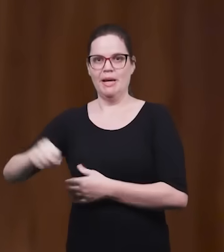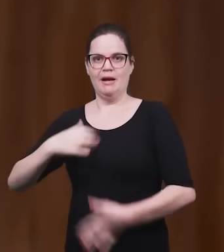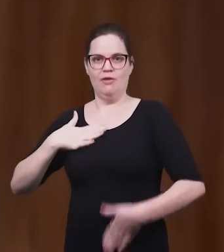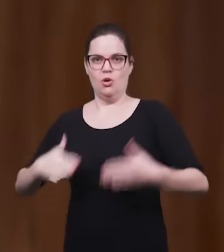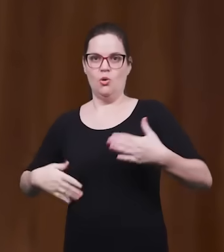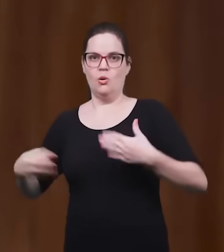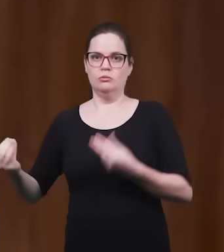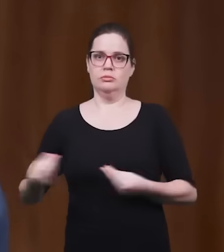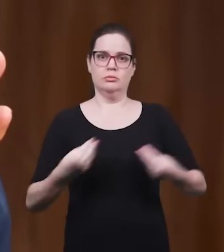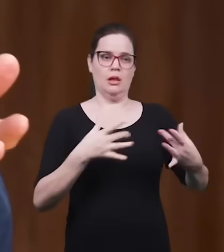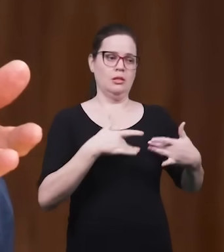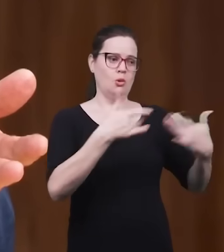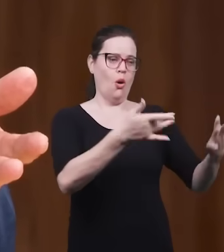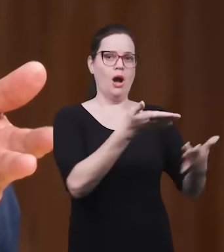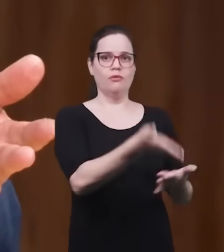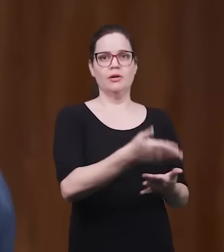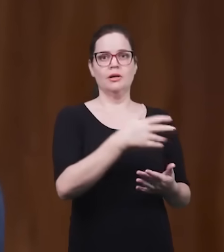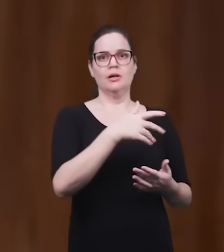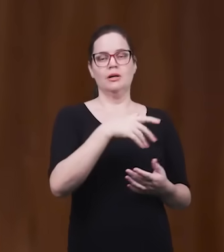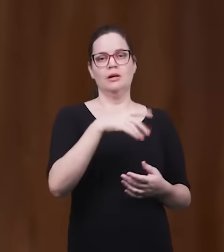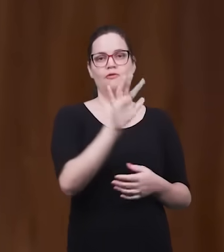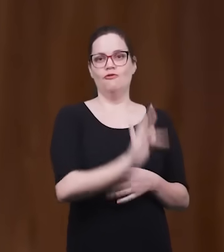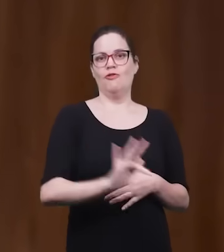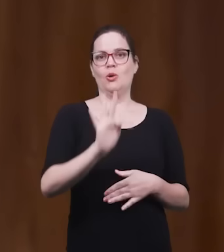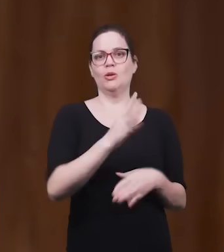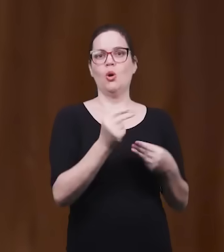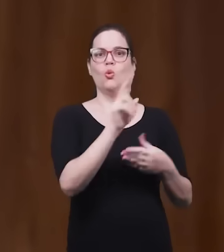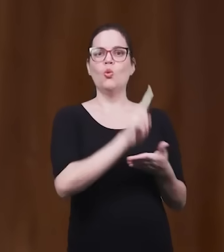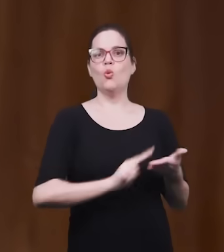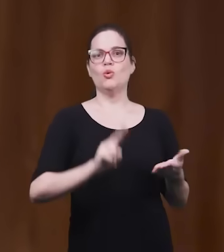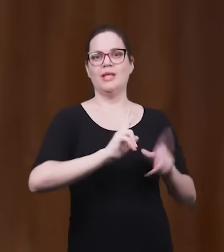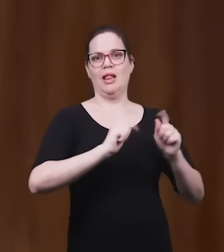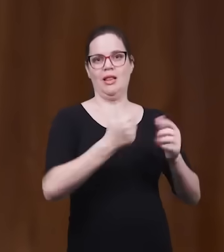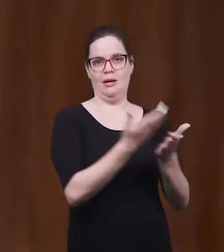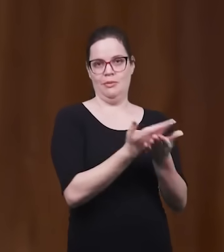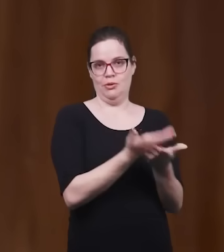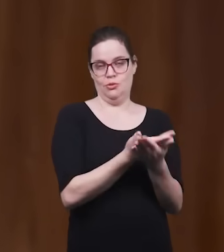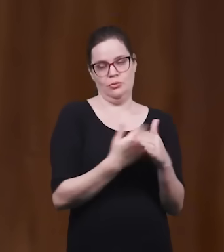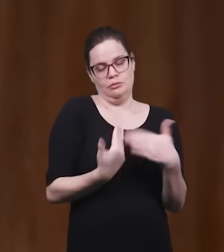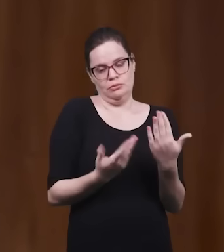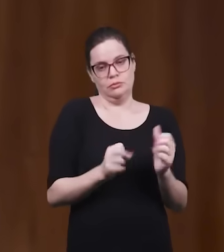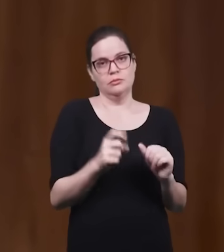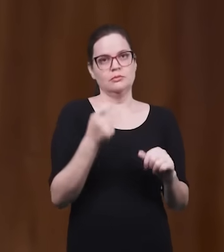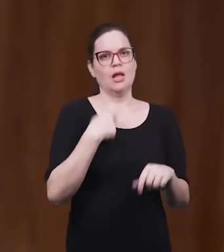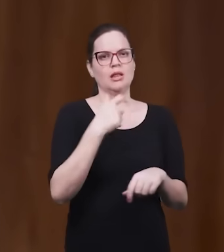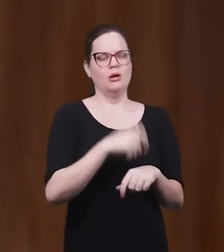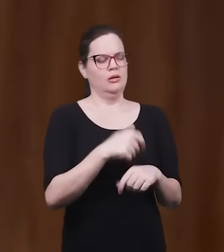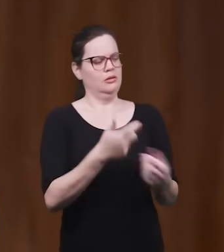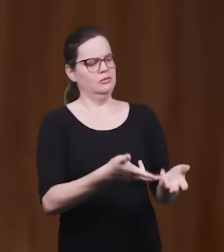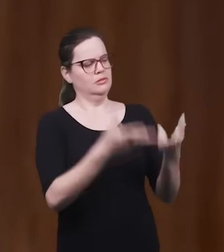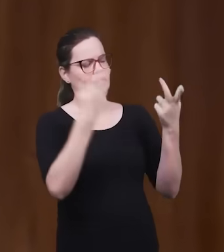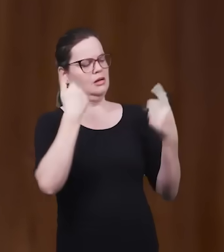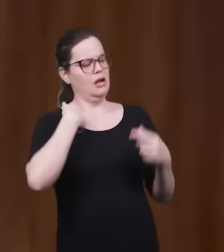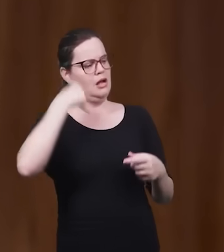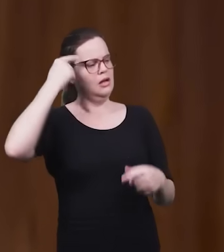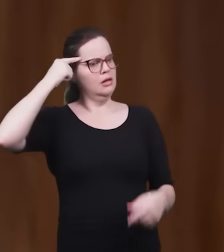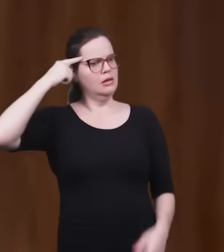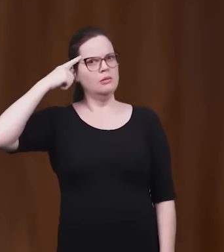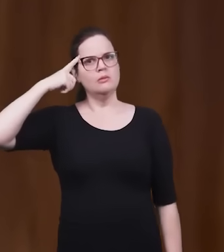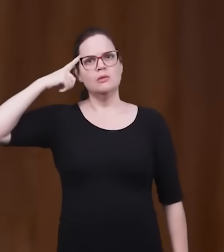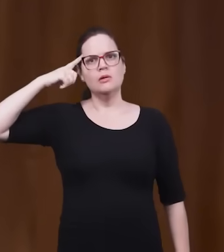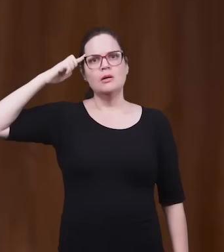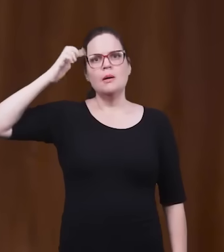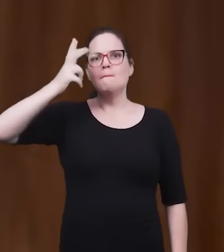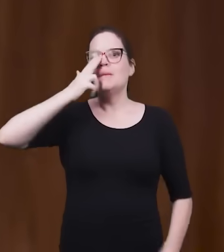para as faculdades. Nós recebíamos muitos. Quando eu vi aquilo ali, passou na minha cabeça um filme sobre aquele